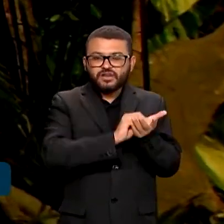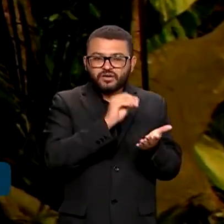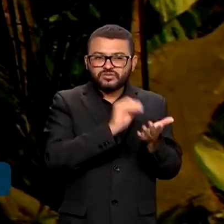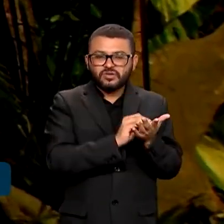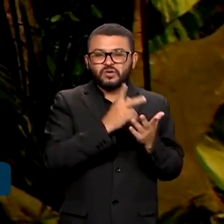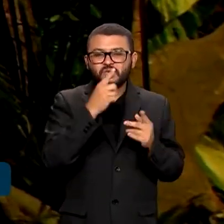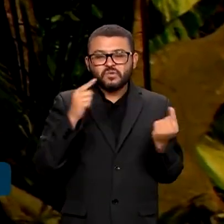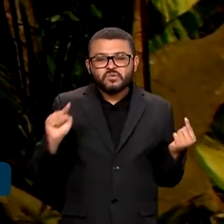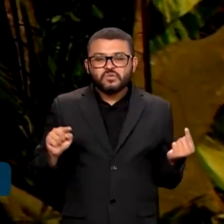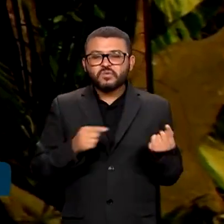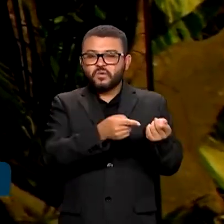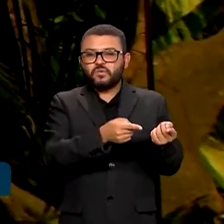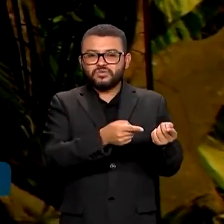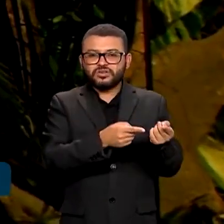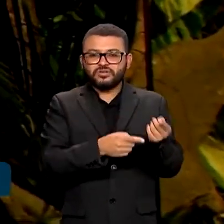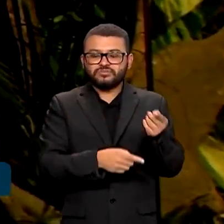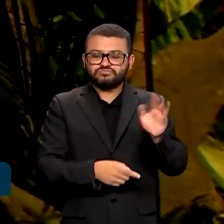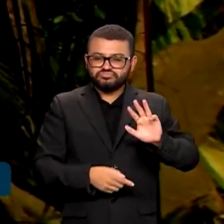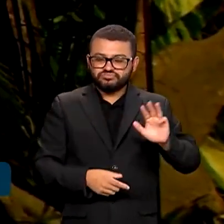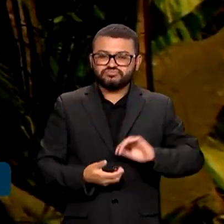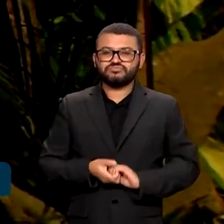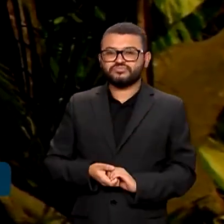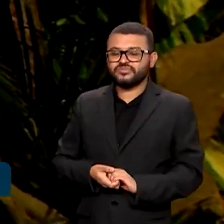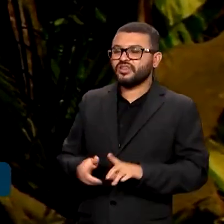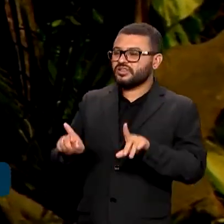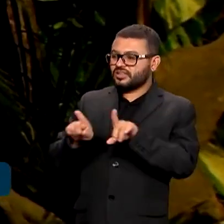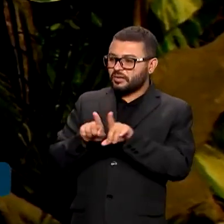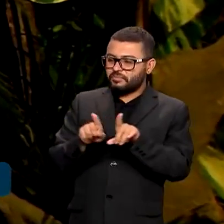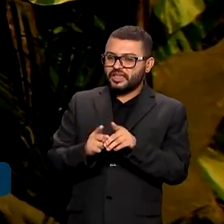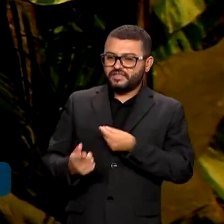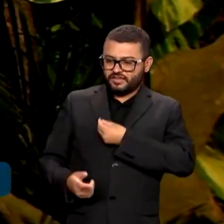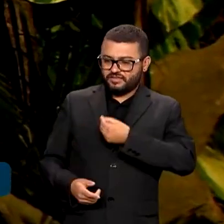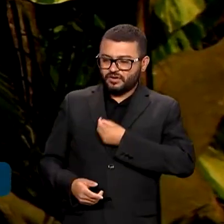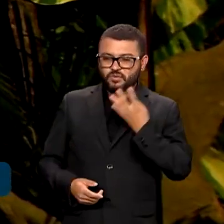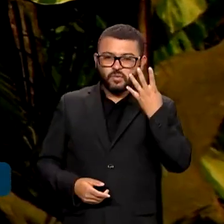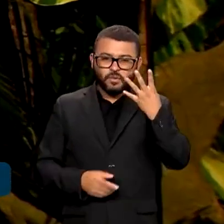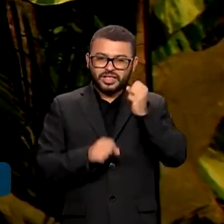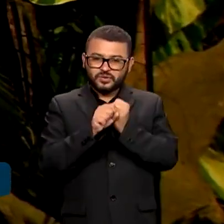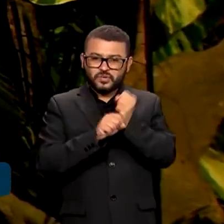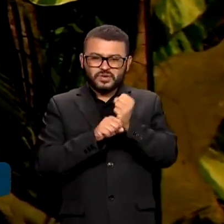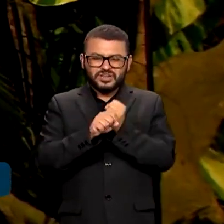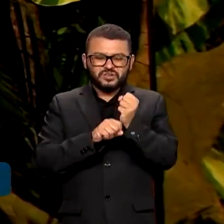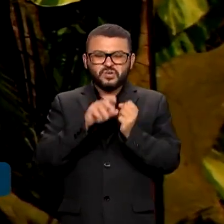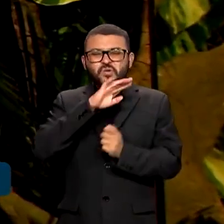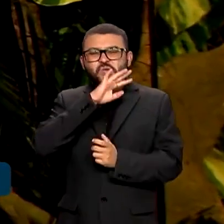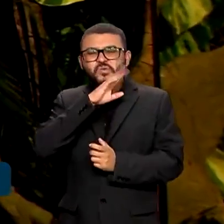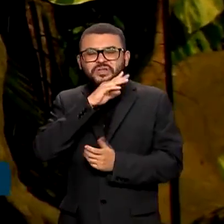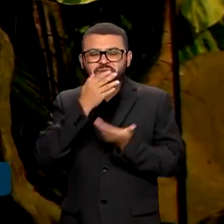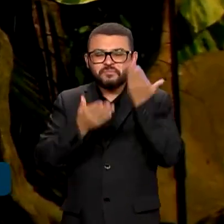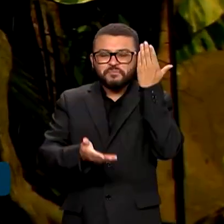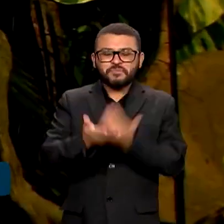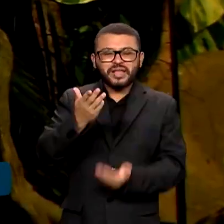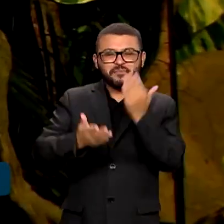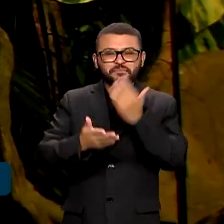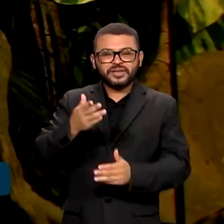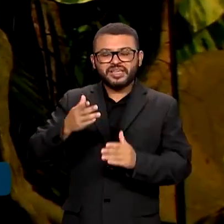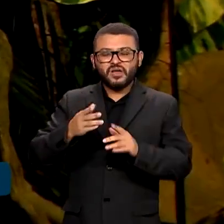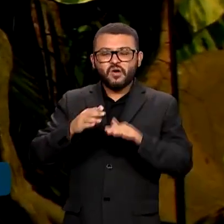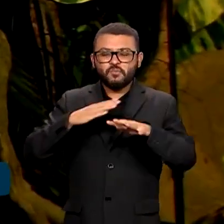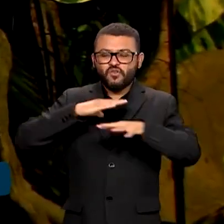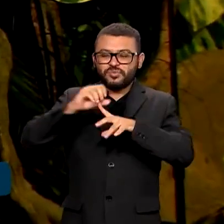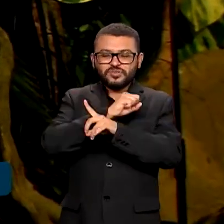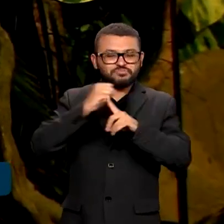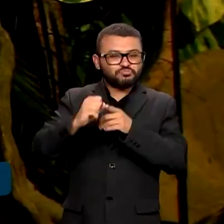arbitrária. Nós vivemos 4 anos de interdição da participação